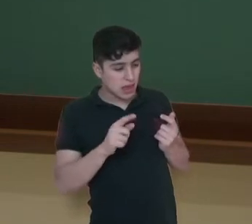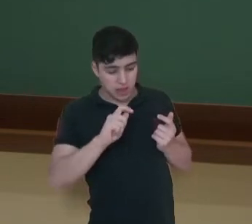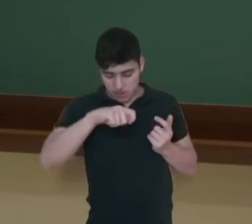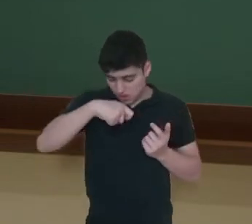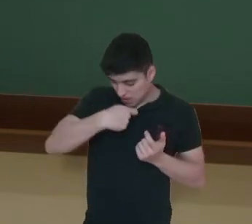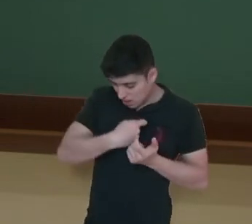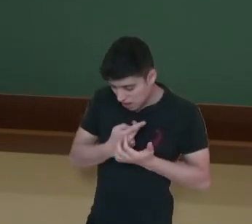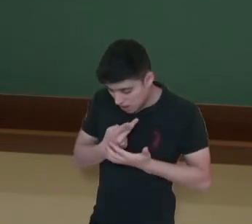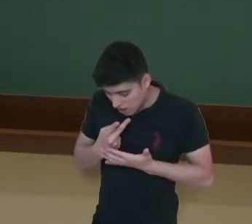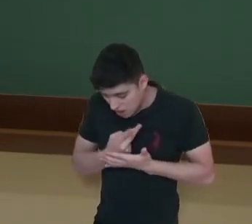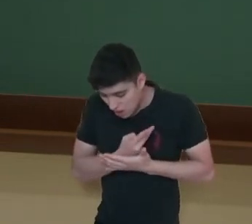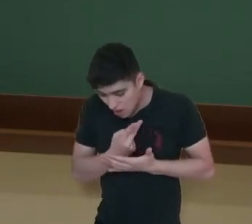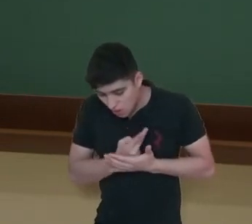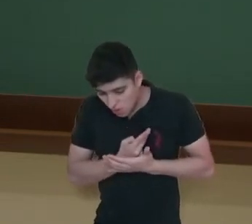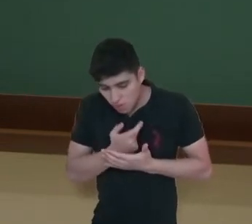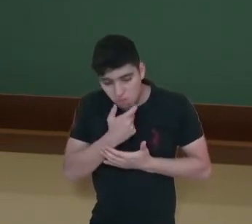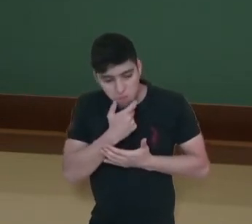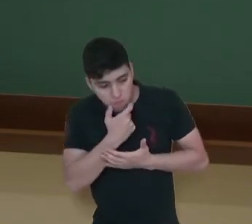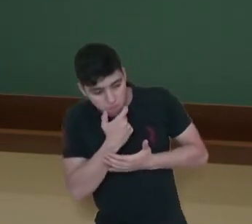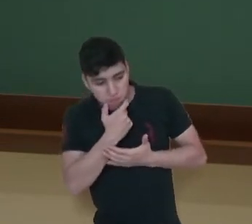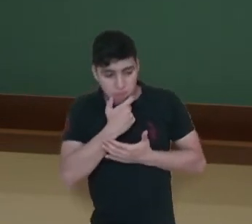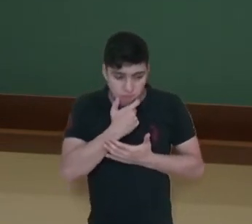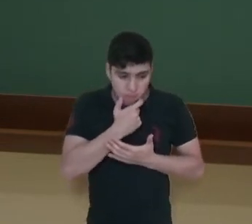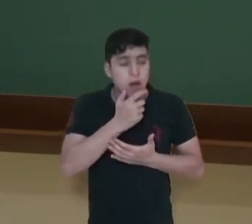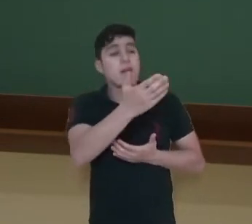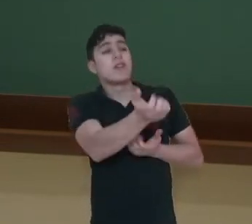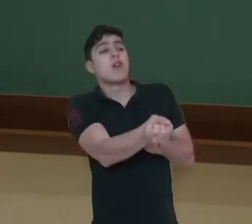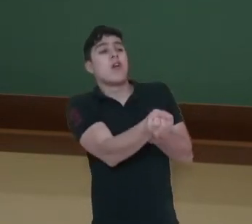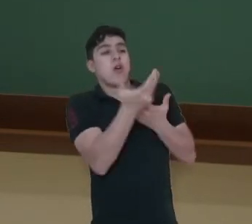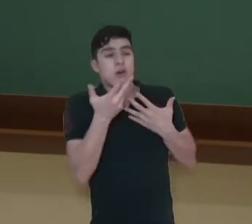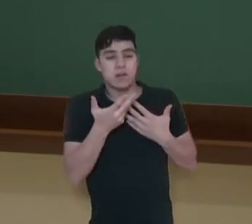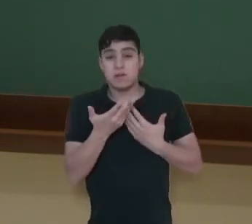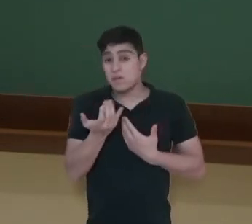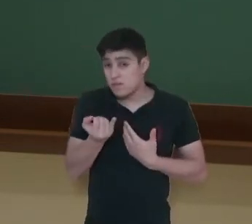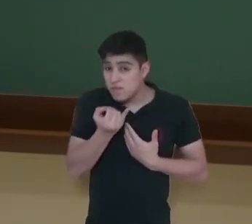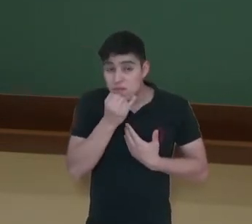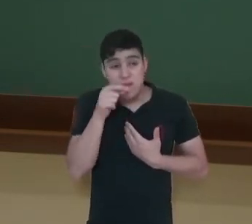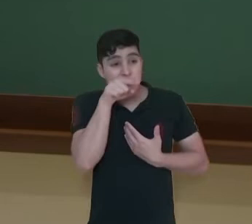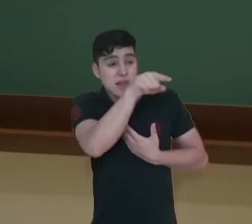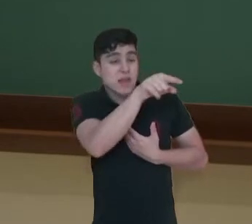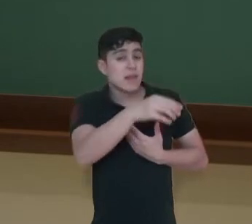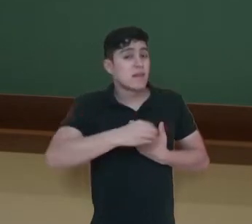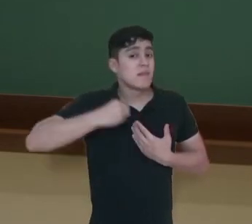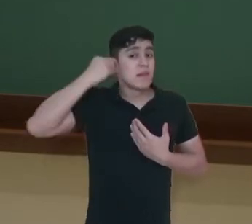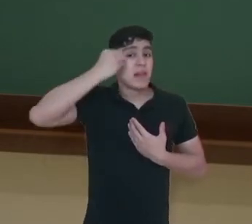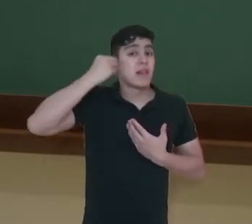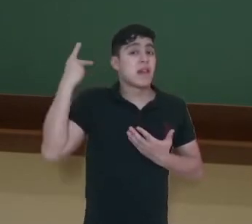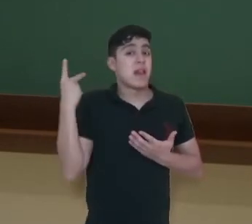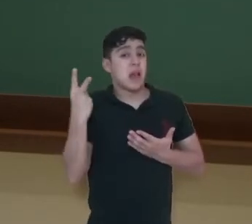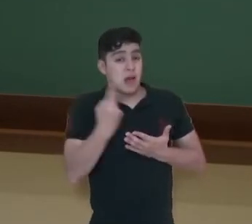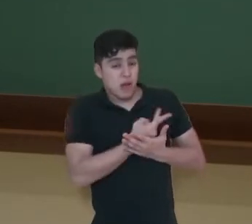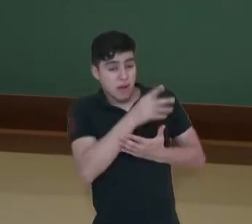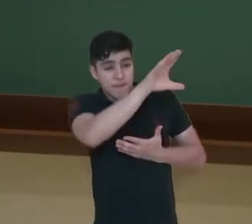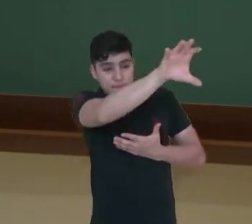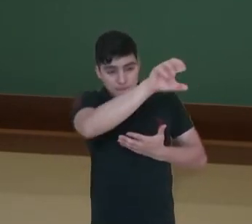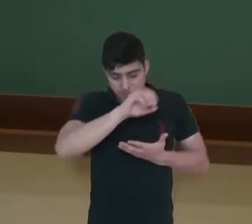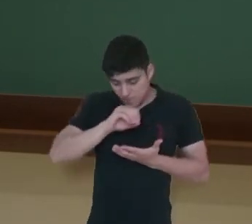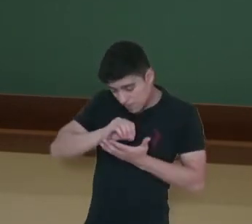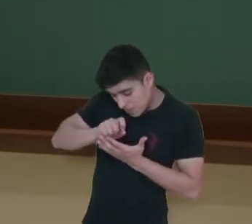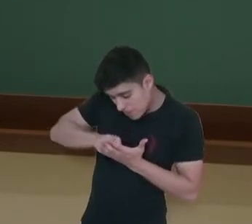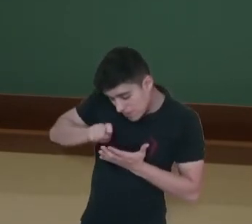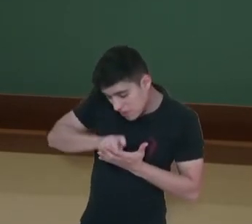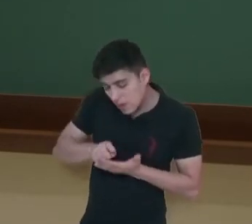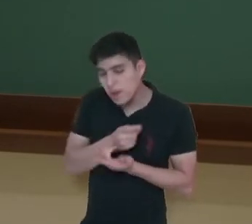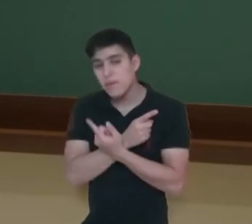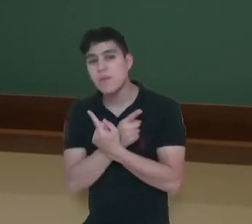e o preço que ele está pagando hoje? Já pensou? Você vê a experiência de alguém que errou, alguém que passou por isso e